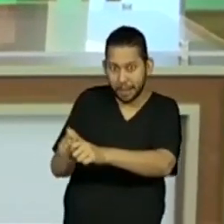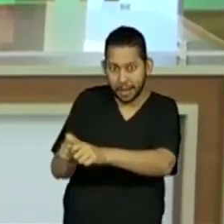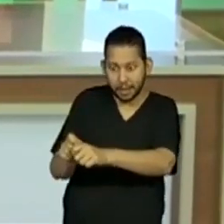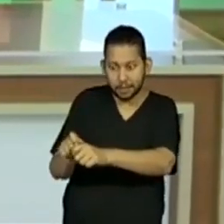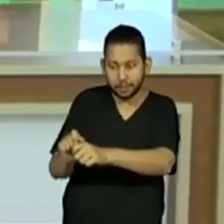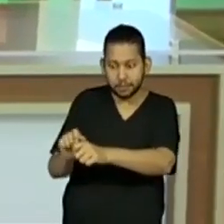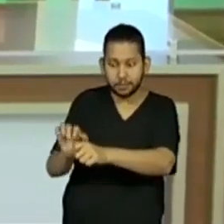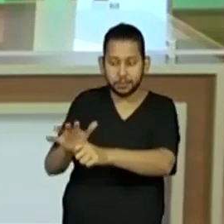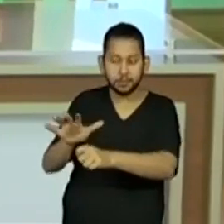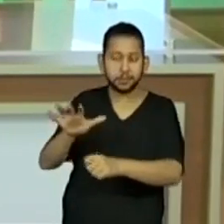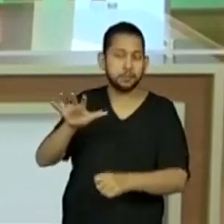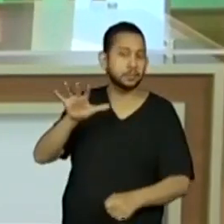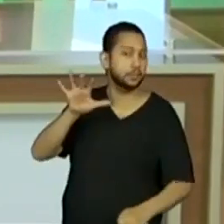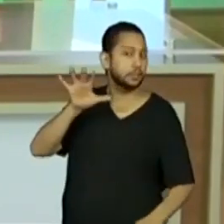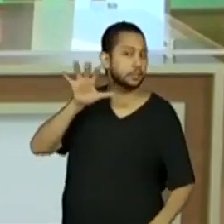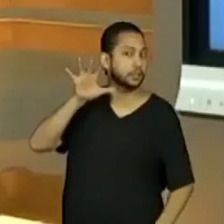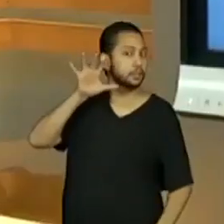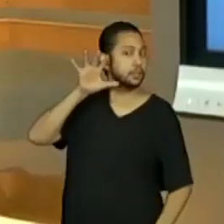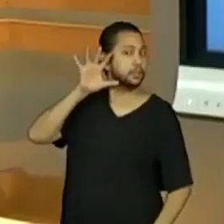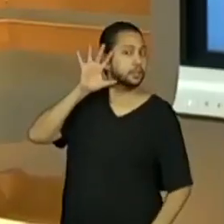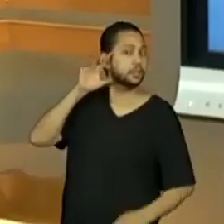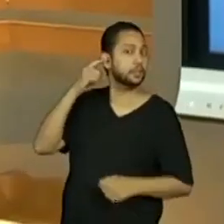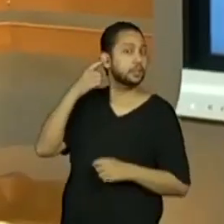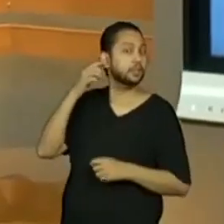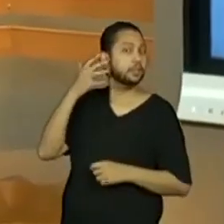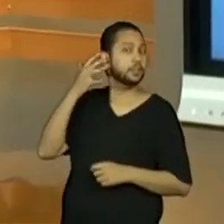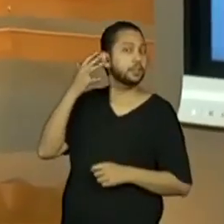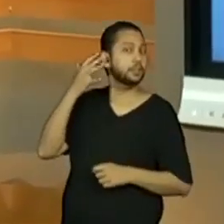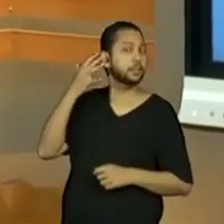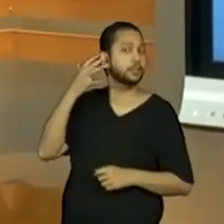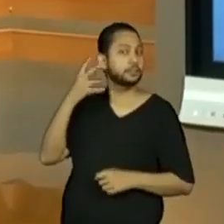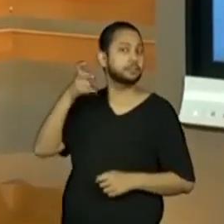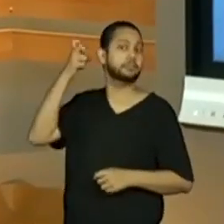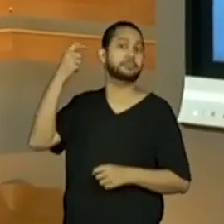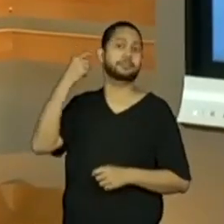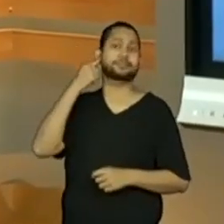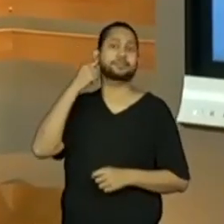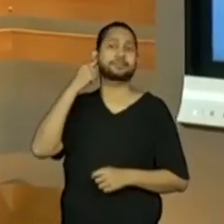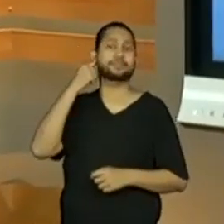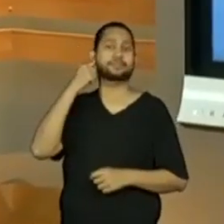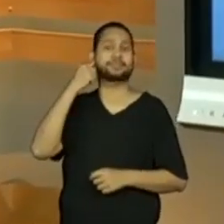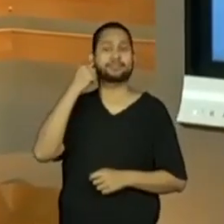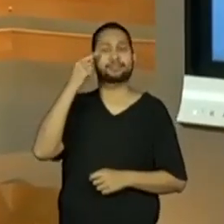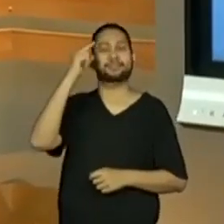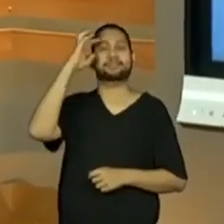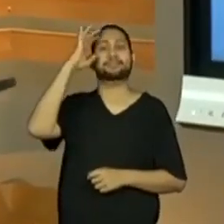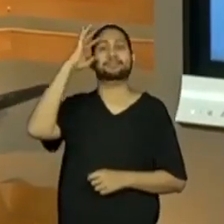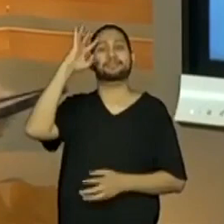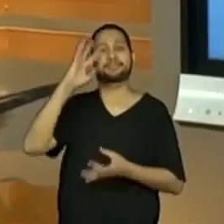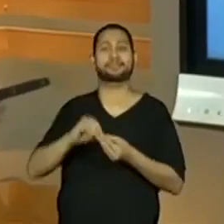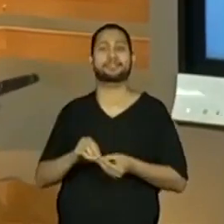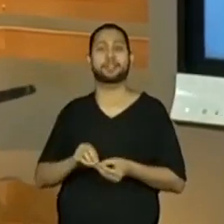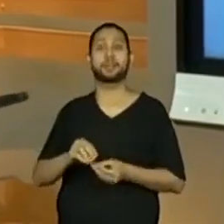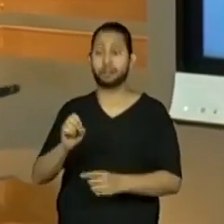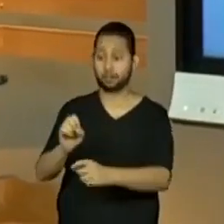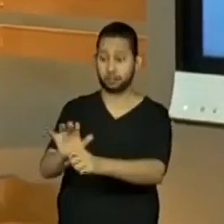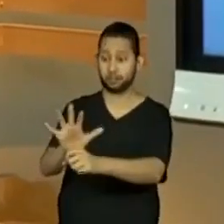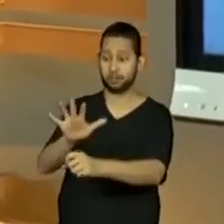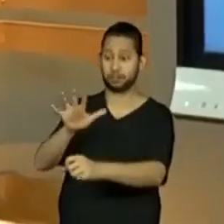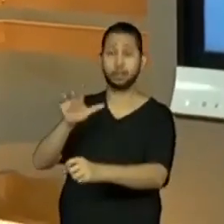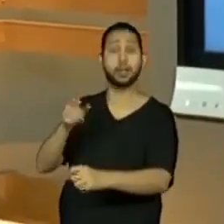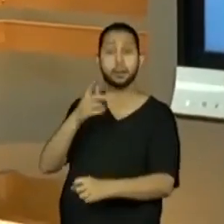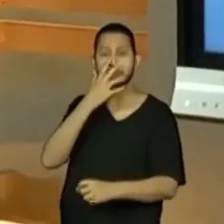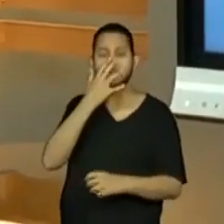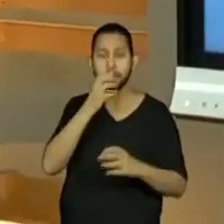colorzinha, eu provoquei uma vibração nesses objetos e criei ondas sonoras que viajam